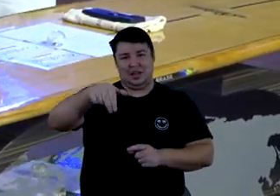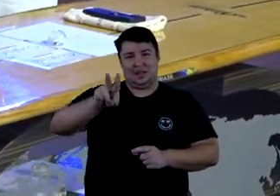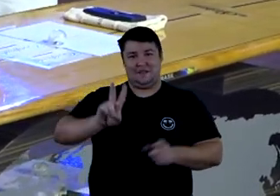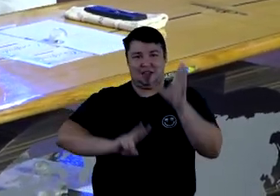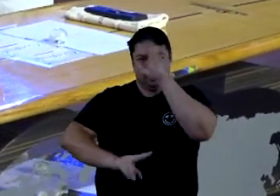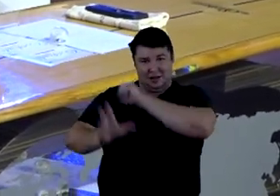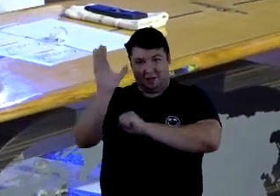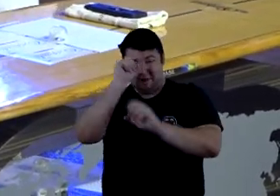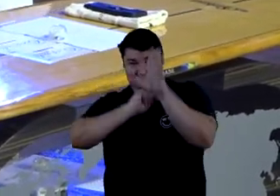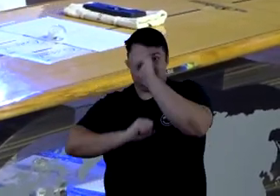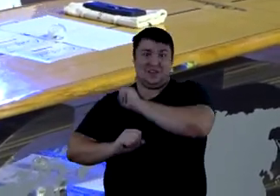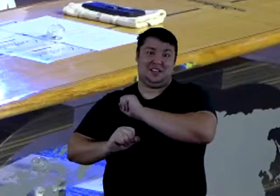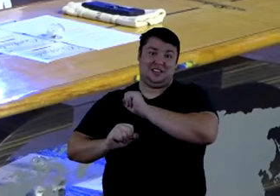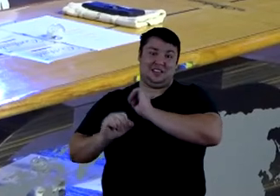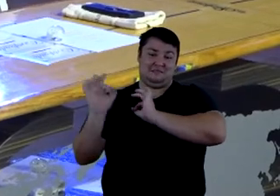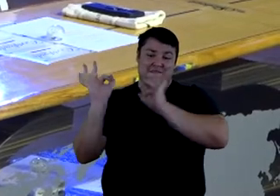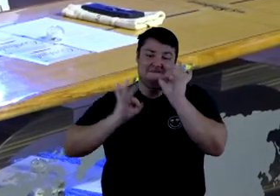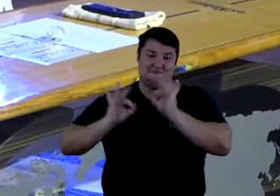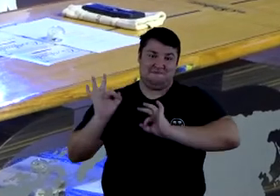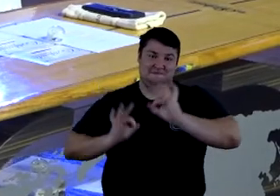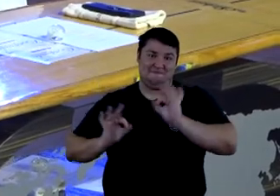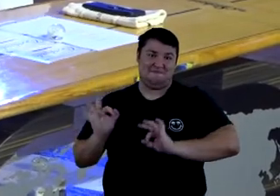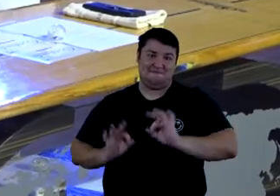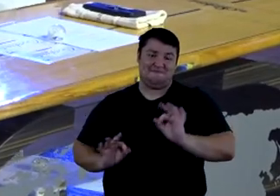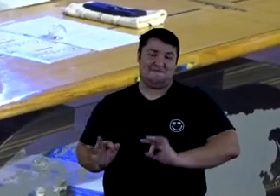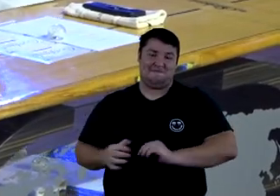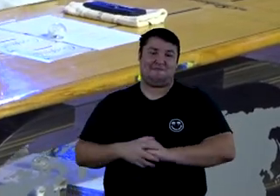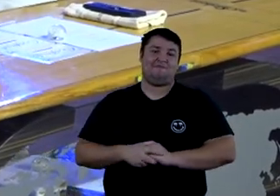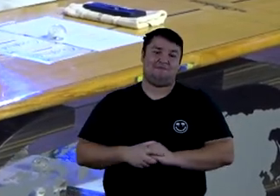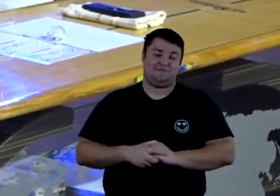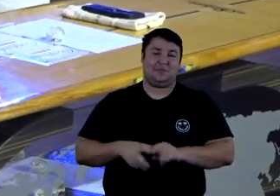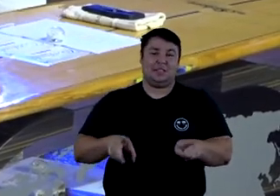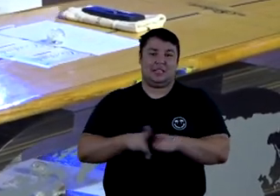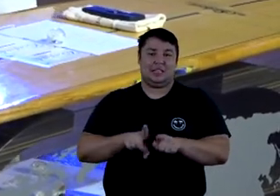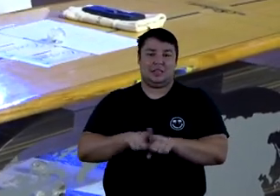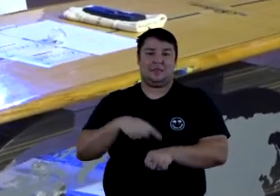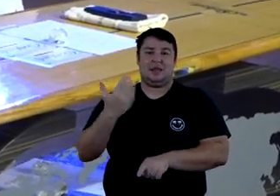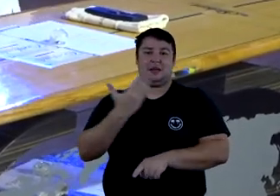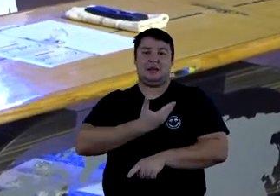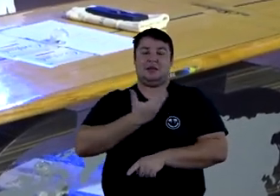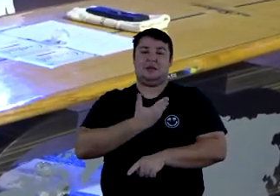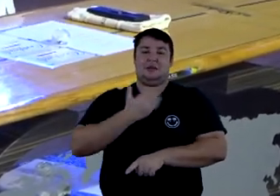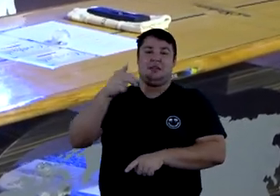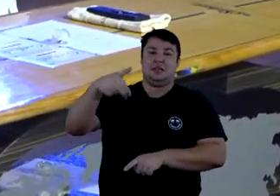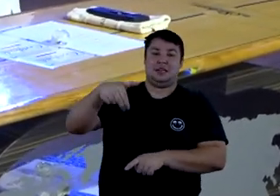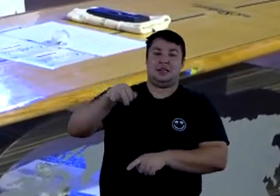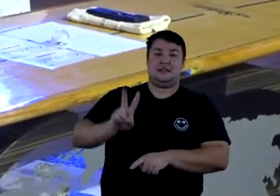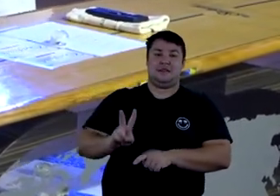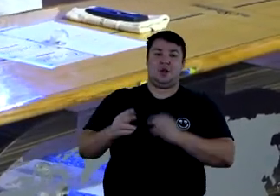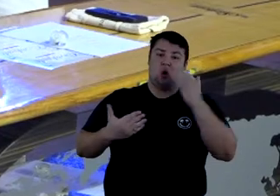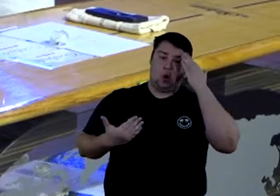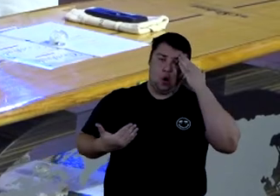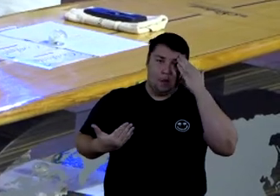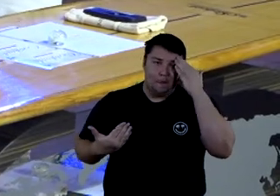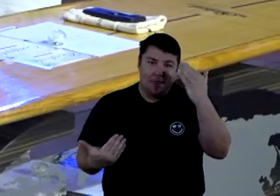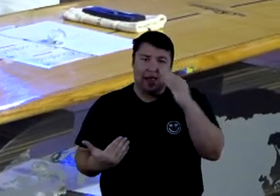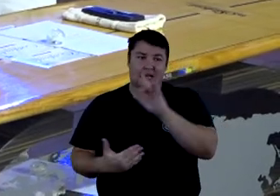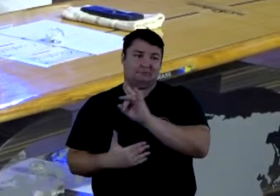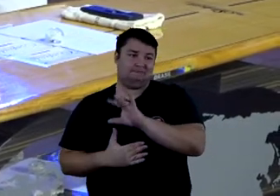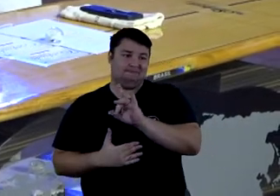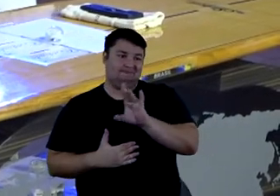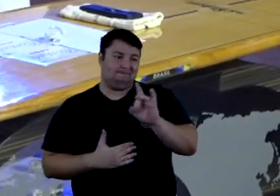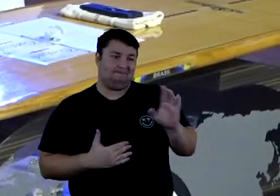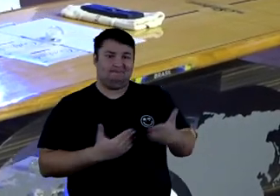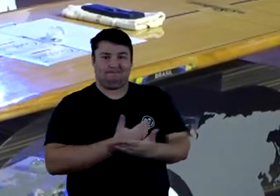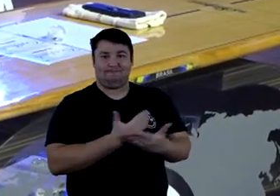fui moldada ali. E as minhas amigas de NV, obrigada, cada uma de